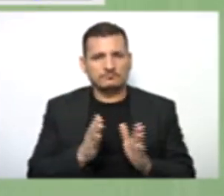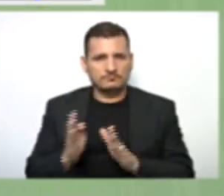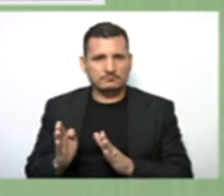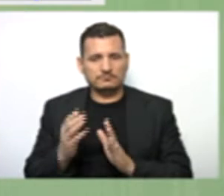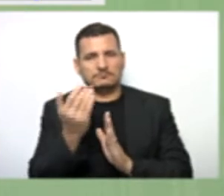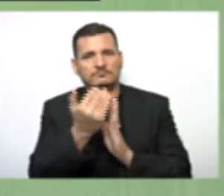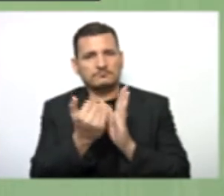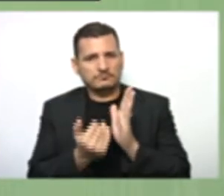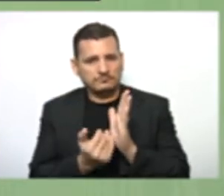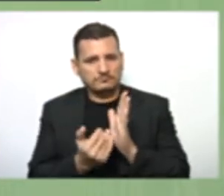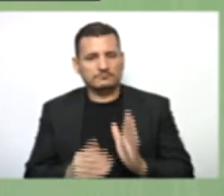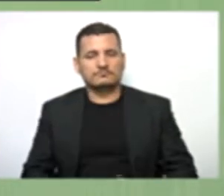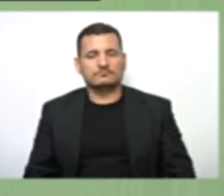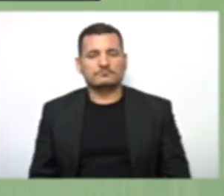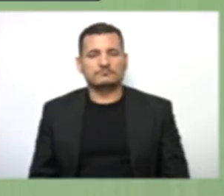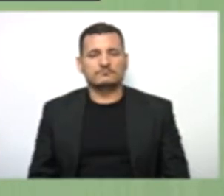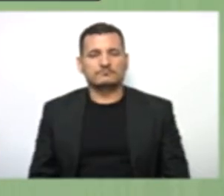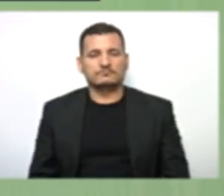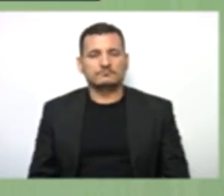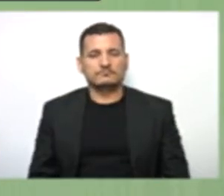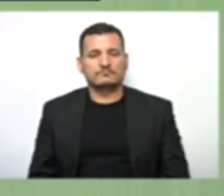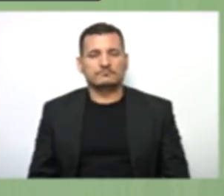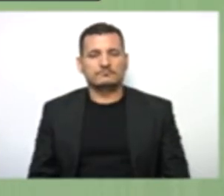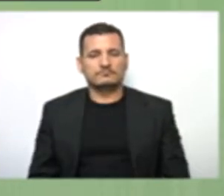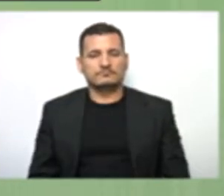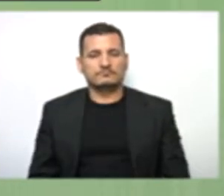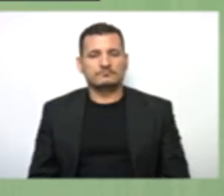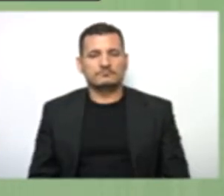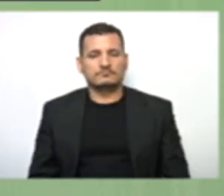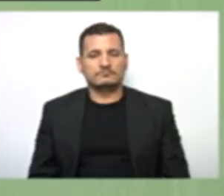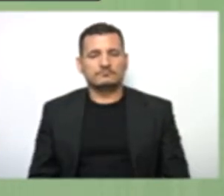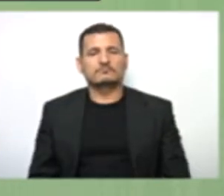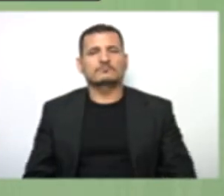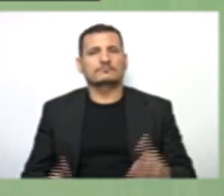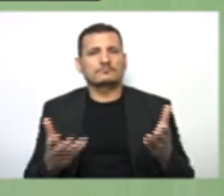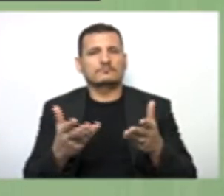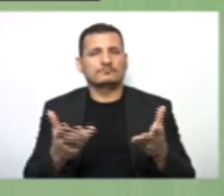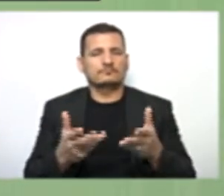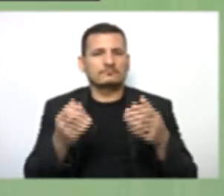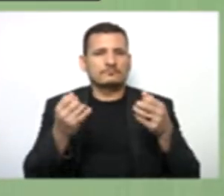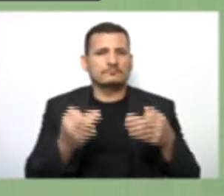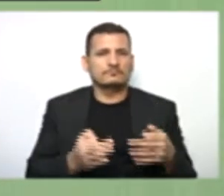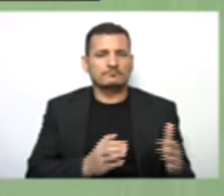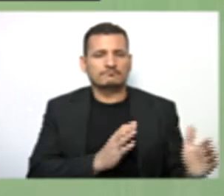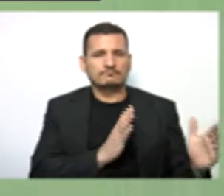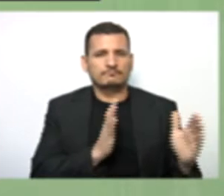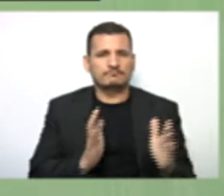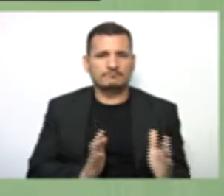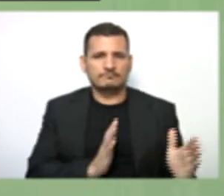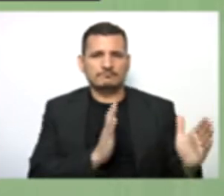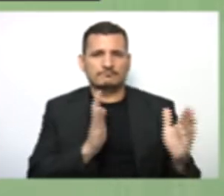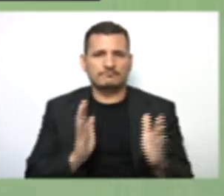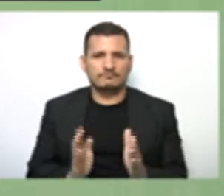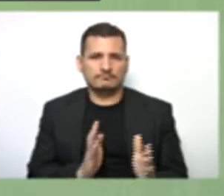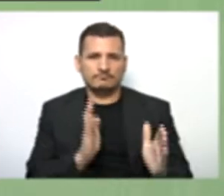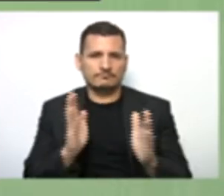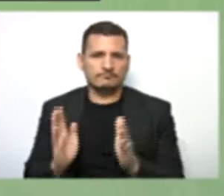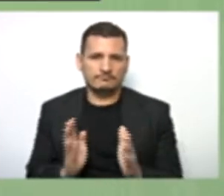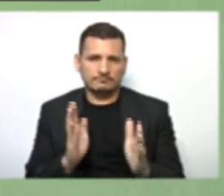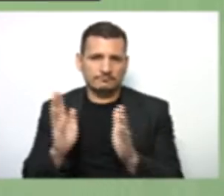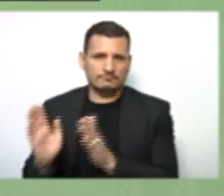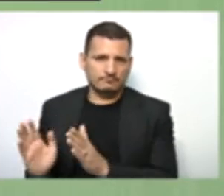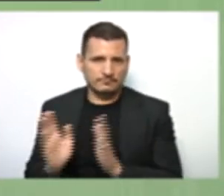um programa. Mas vamos falar das etapas que esses processos podem seguir,